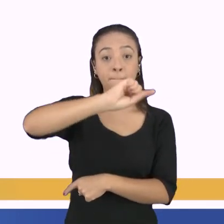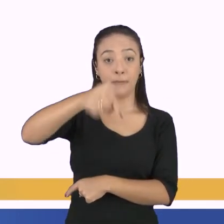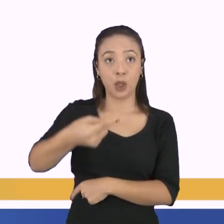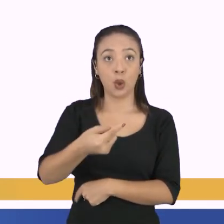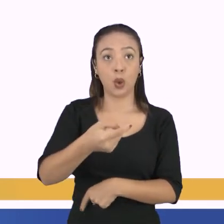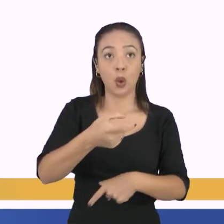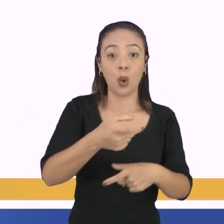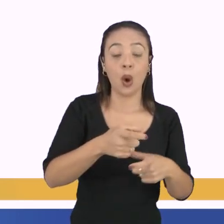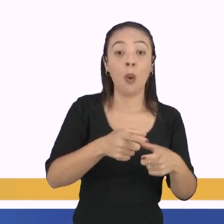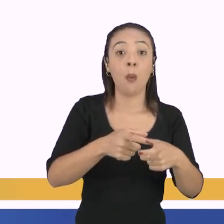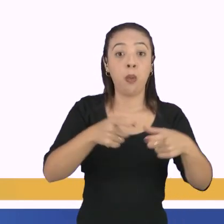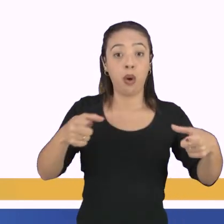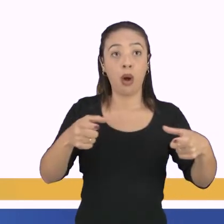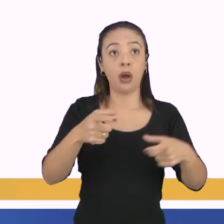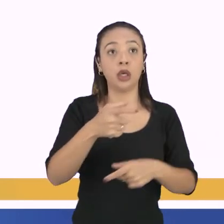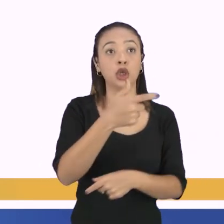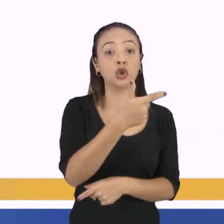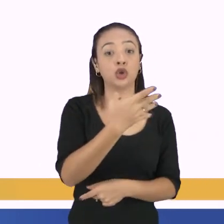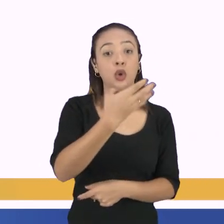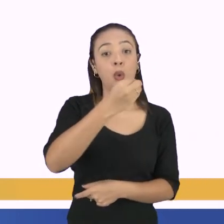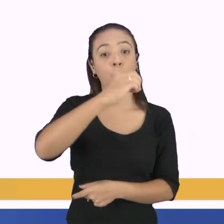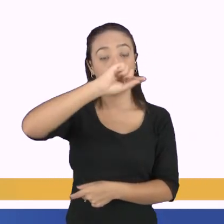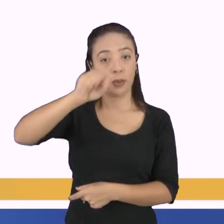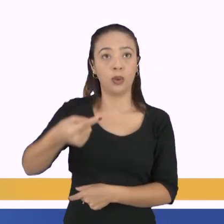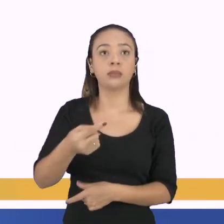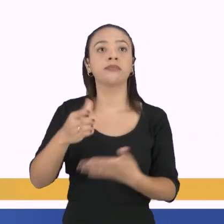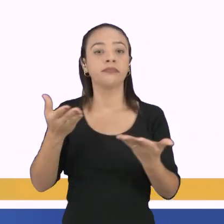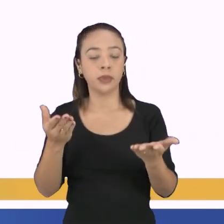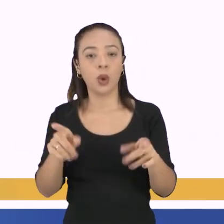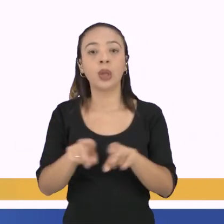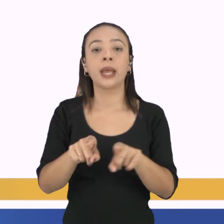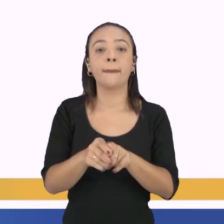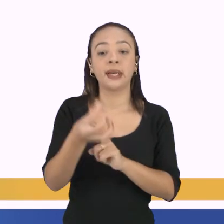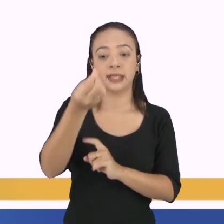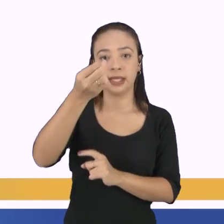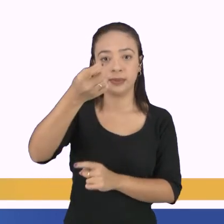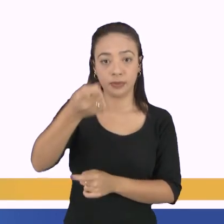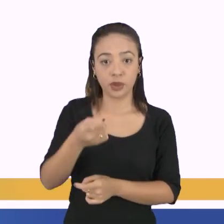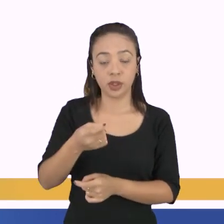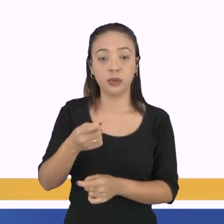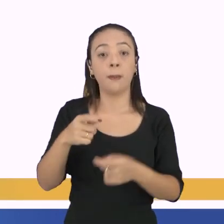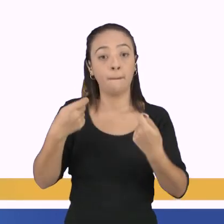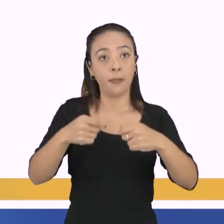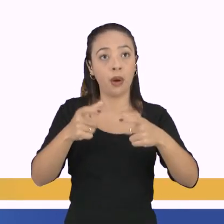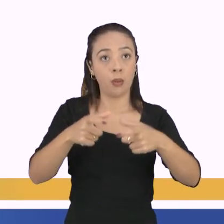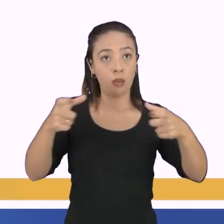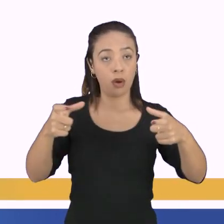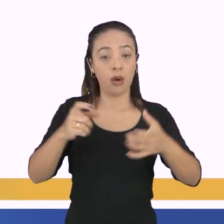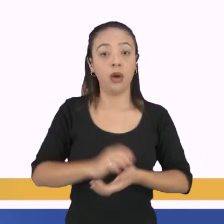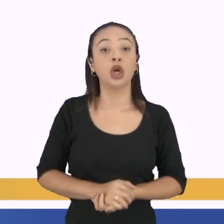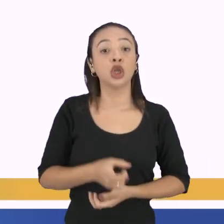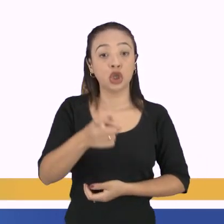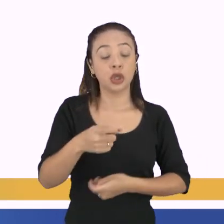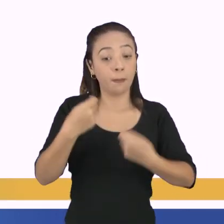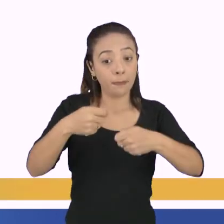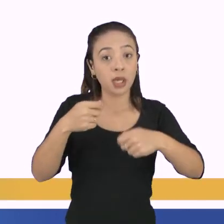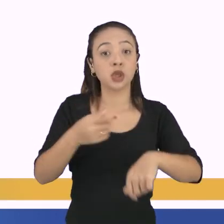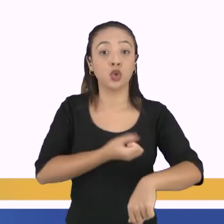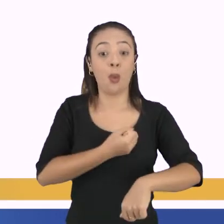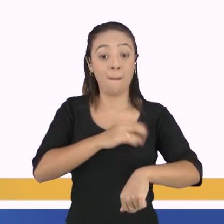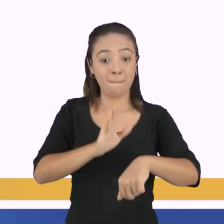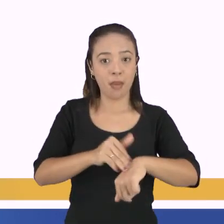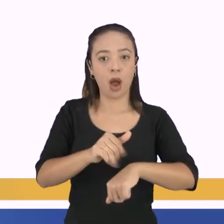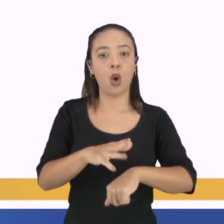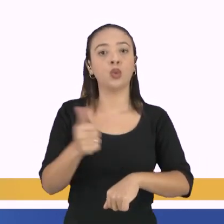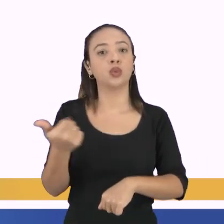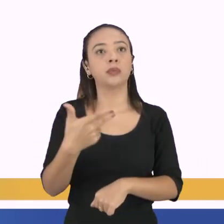eu aumento, então de 6 para x eu vou aumentar, ou seja, o x é um número maior do que 6. Então aqui eu